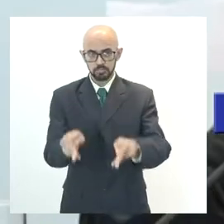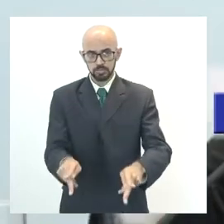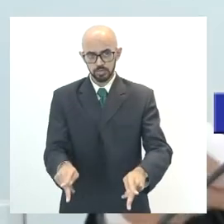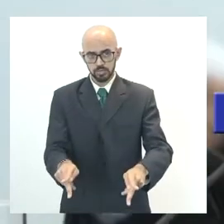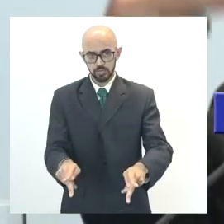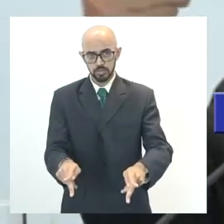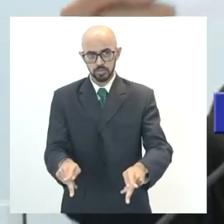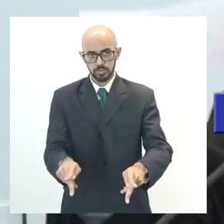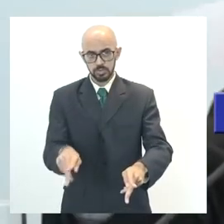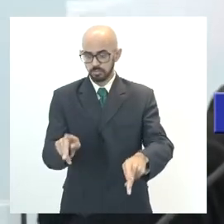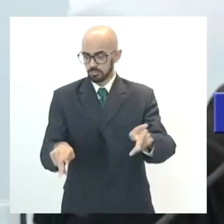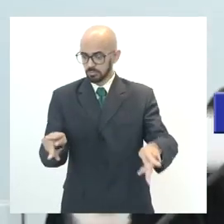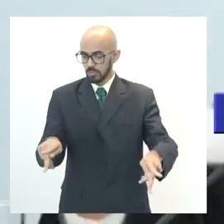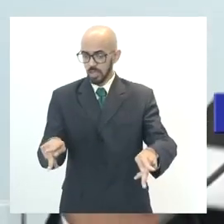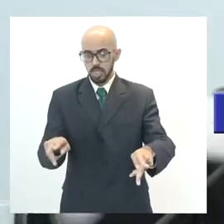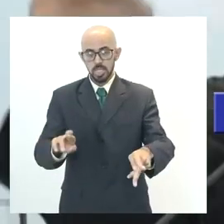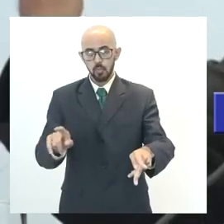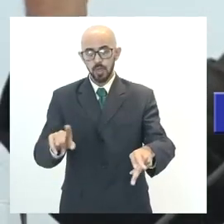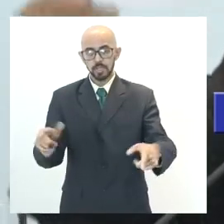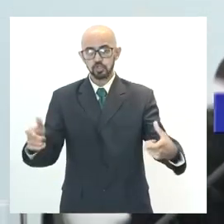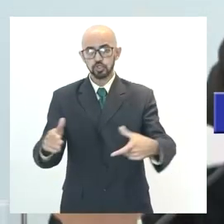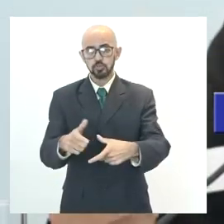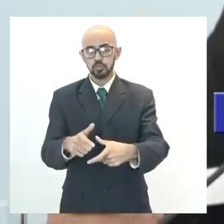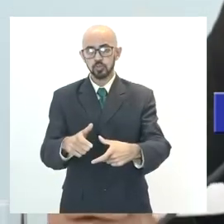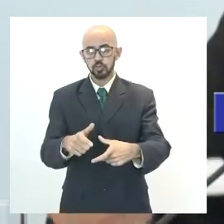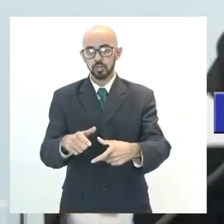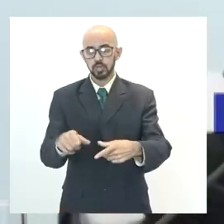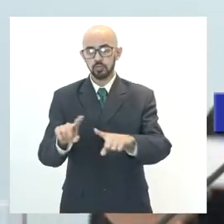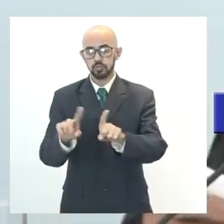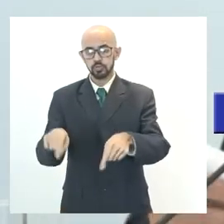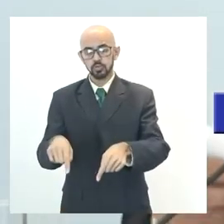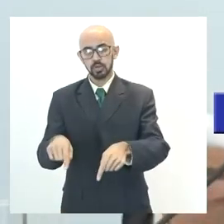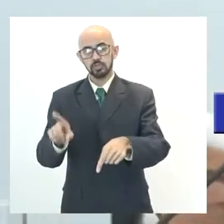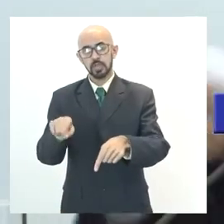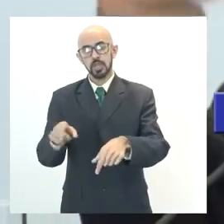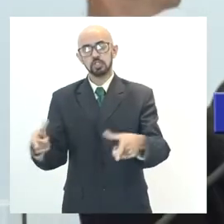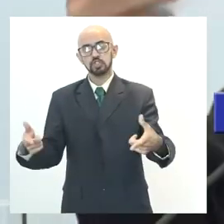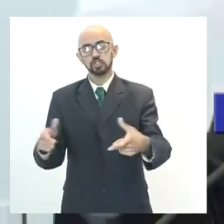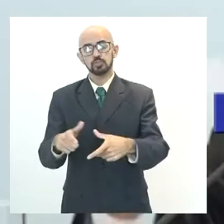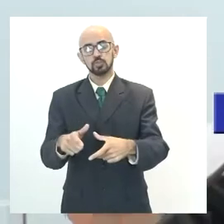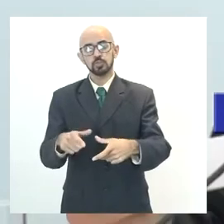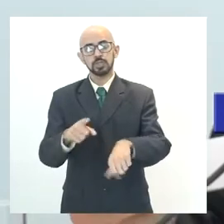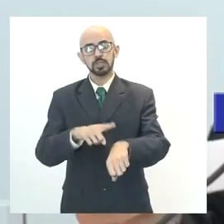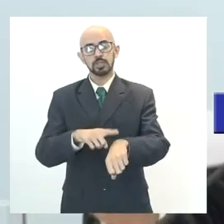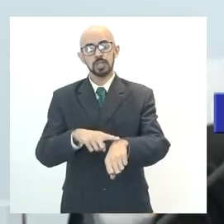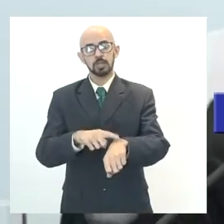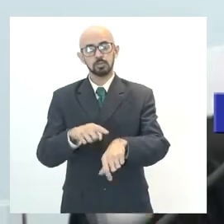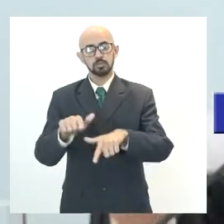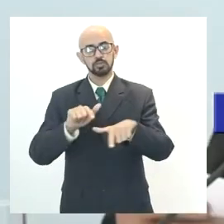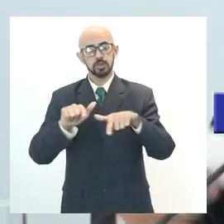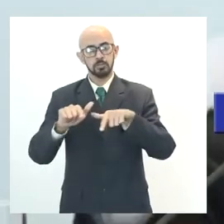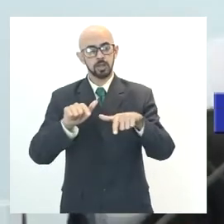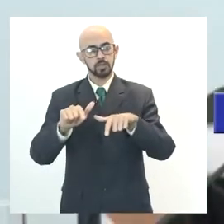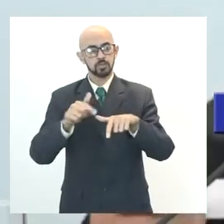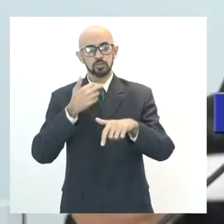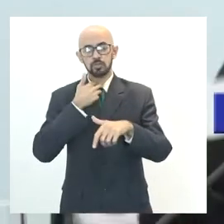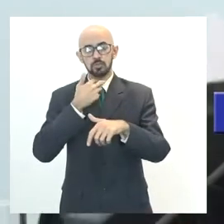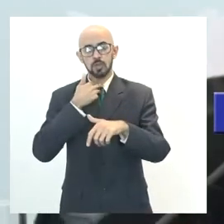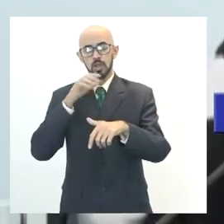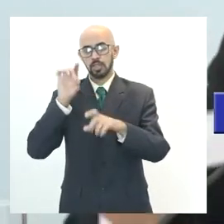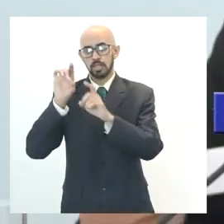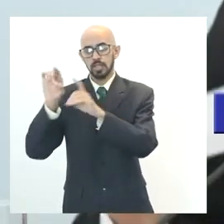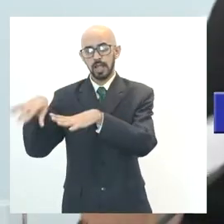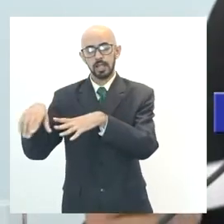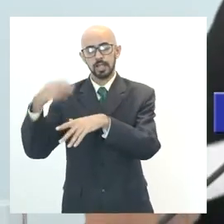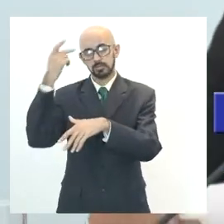capital ao invés desempregar é reduzir jornada de trabalho o avanço tecnológico não pode jogar as pessoas